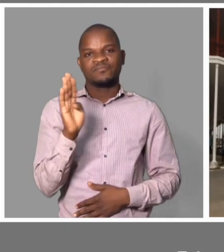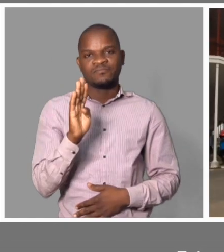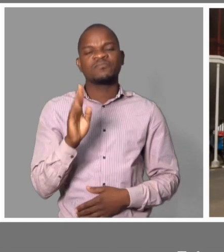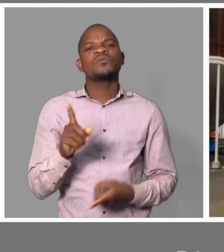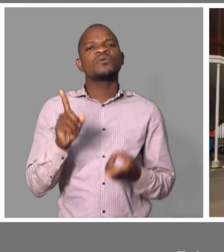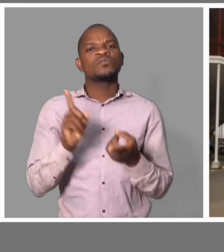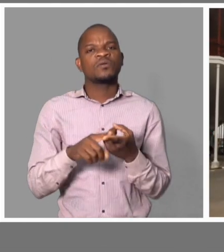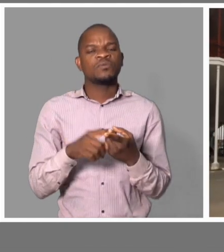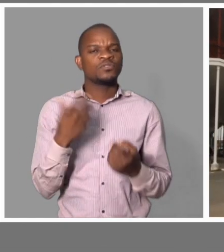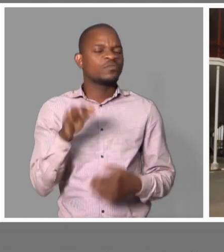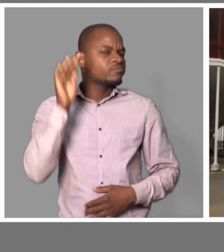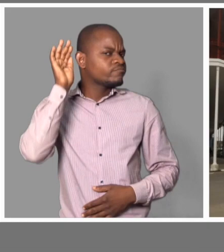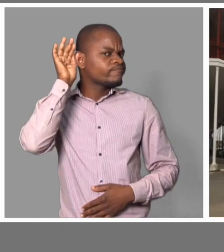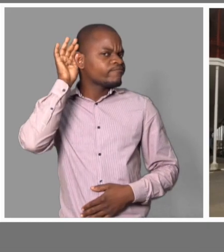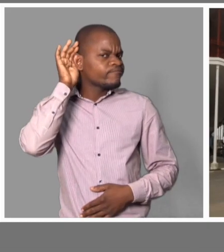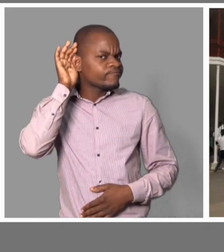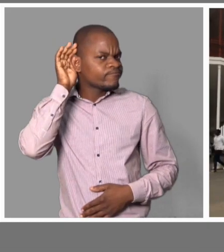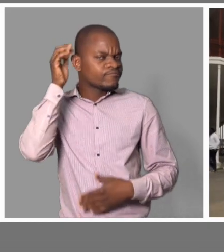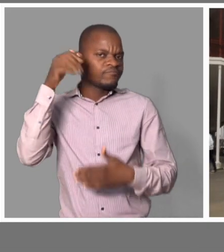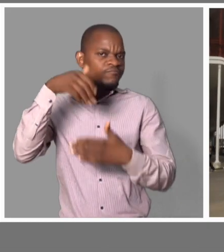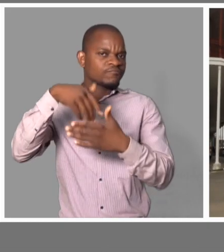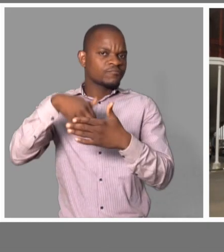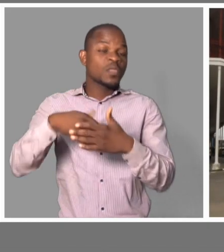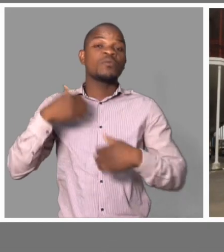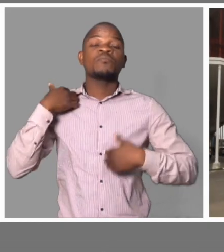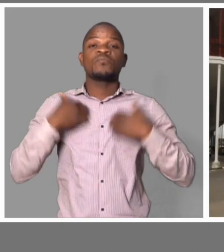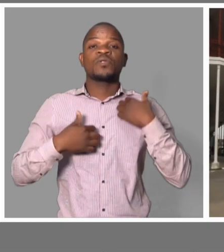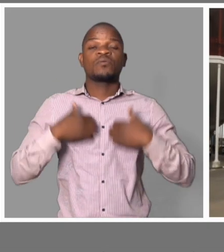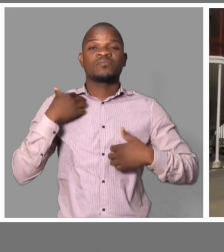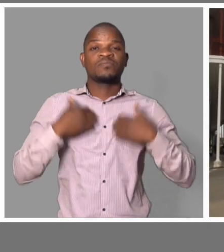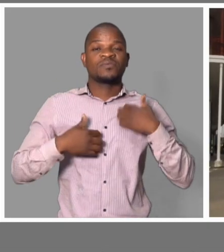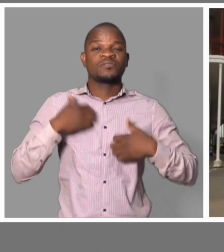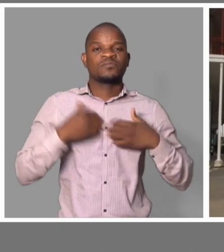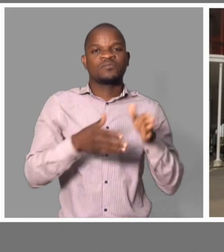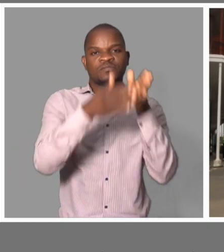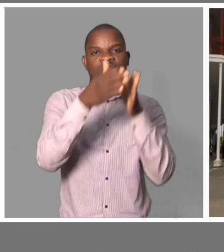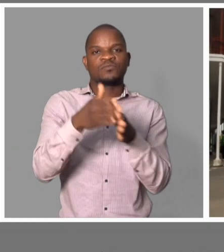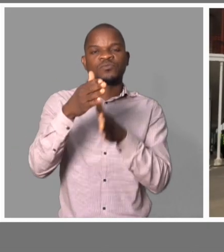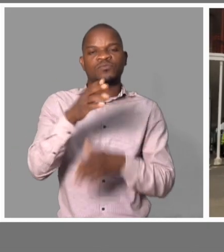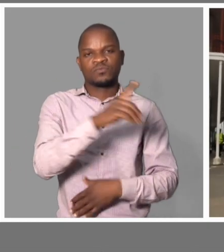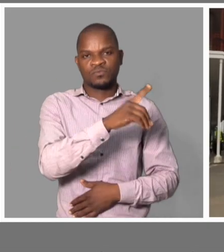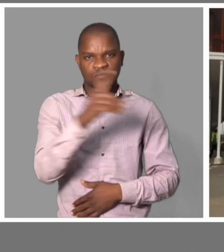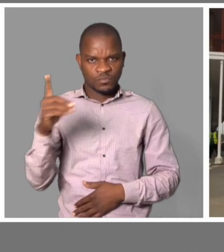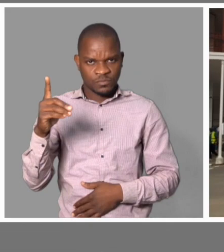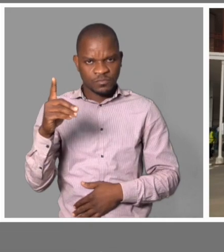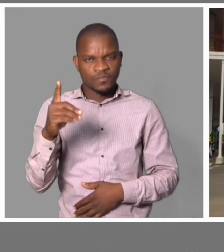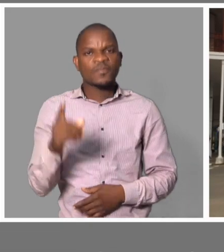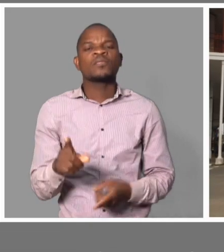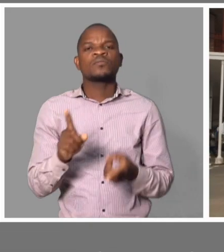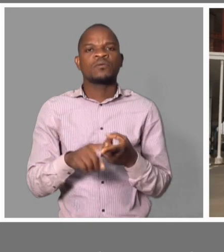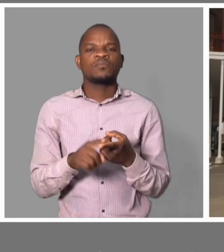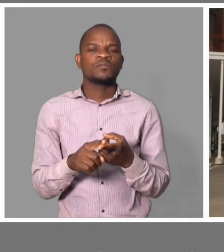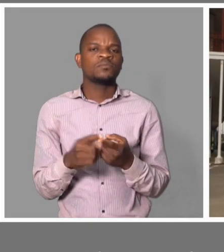Beira, onde completamente ocorremos as preocupações. Ou seja, aquilo que gostariam de ouvir